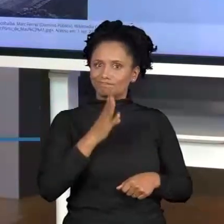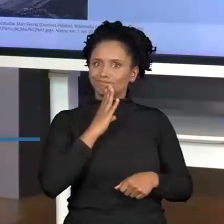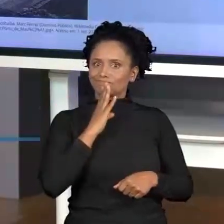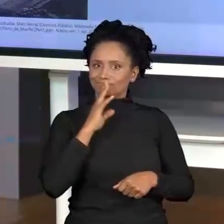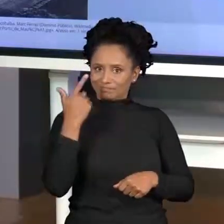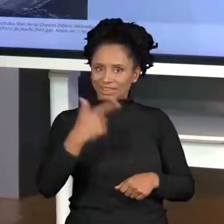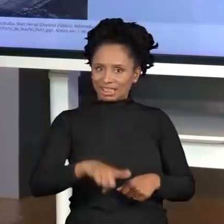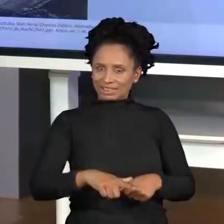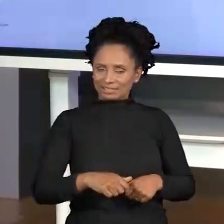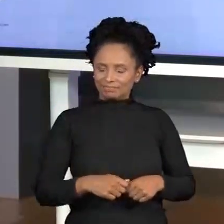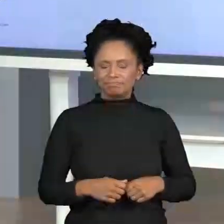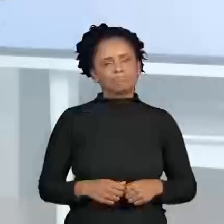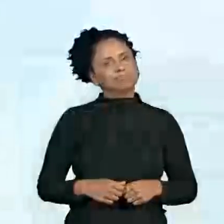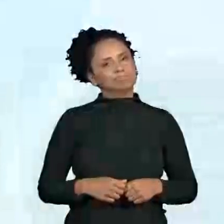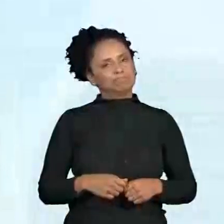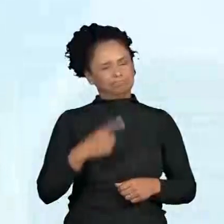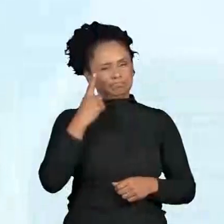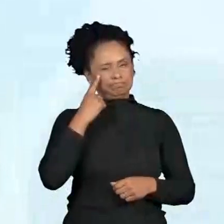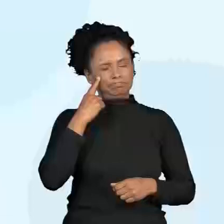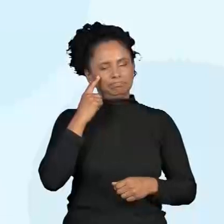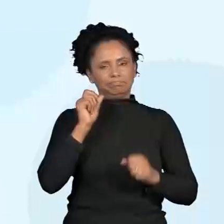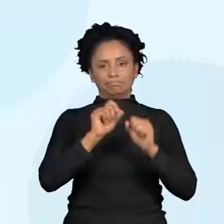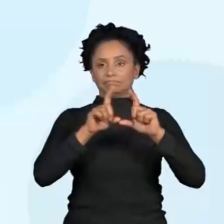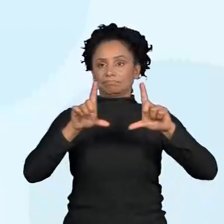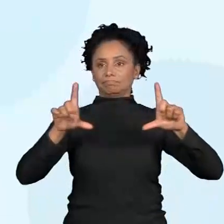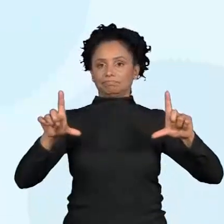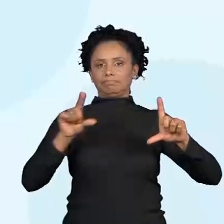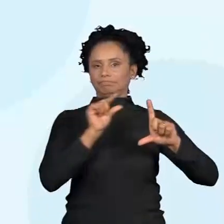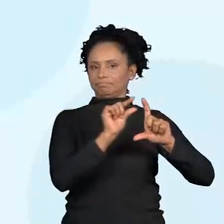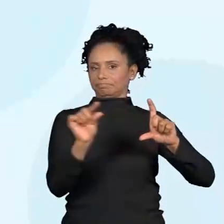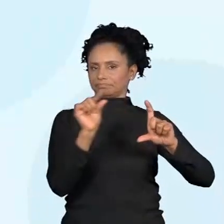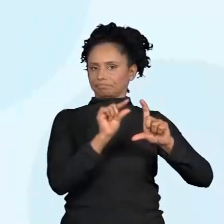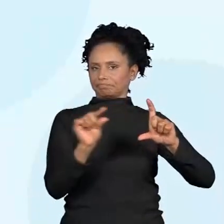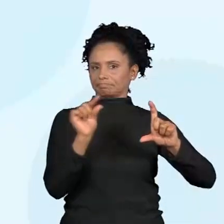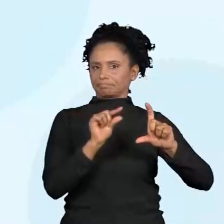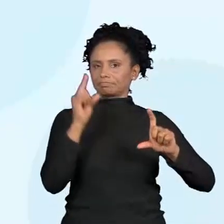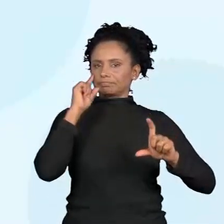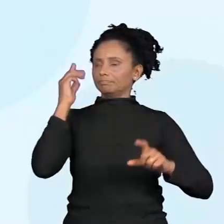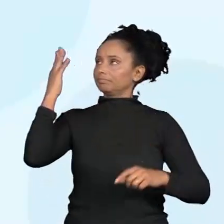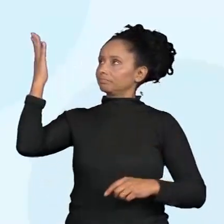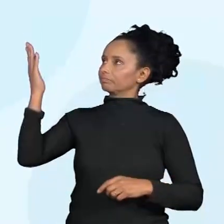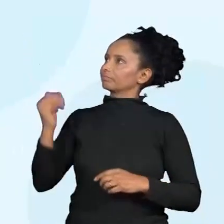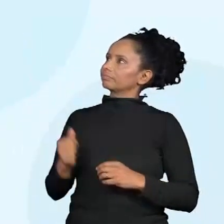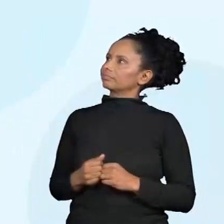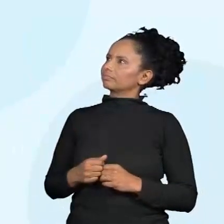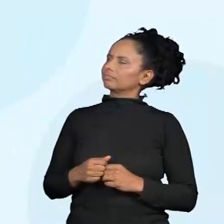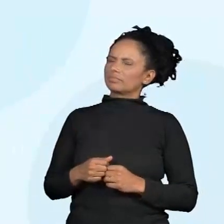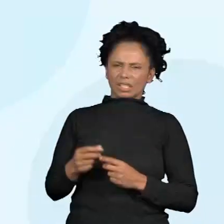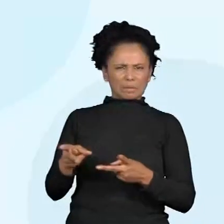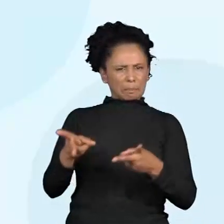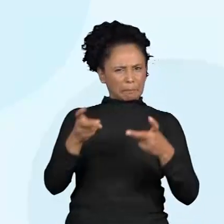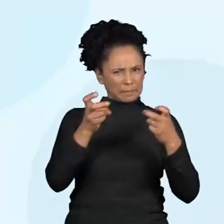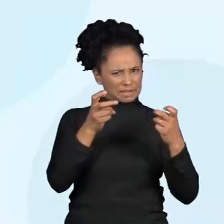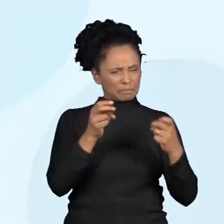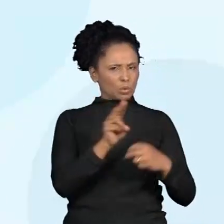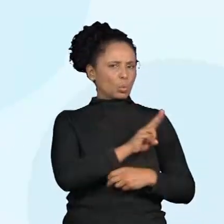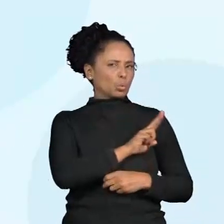lá. Olha só, pessoal. Vocês repararam que o nome da ferrovia é uma homenagem ao empresário